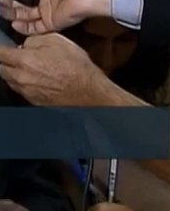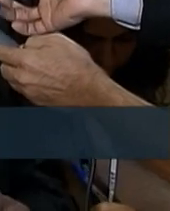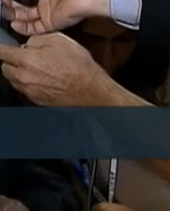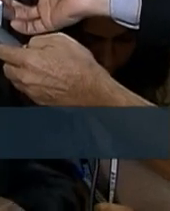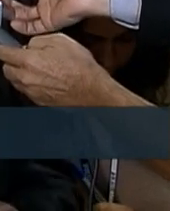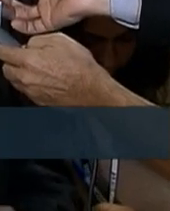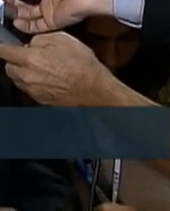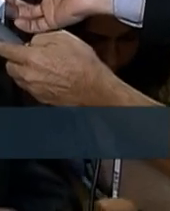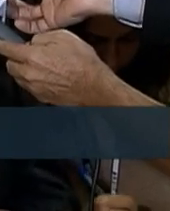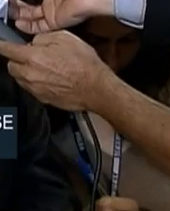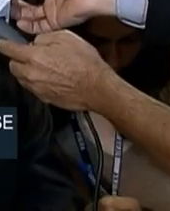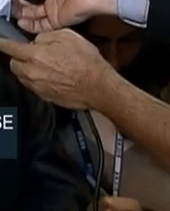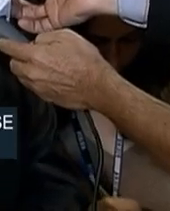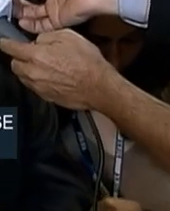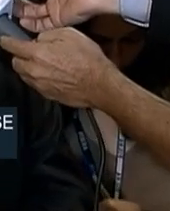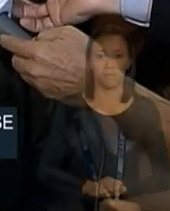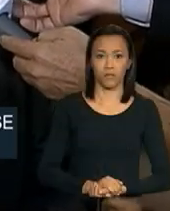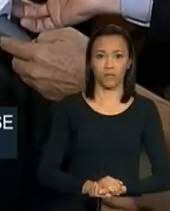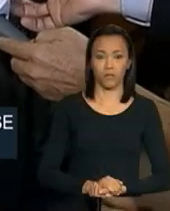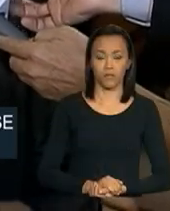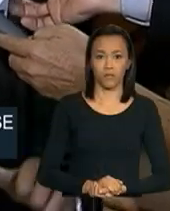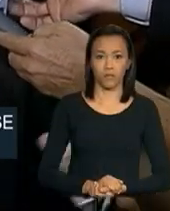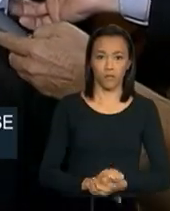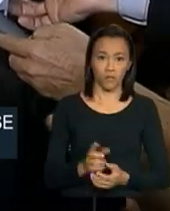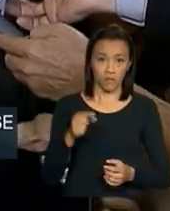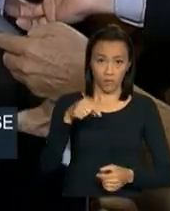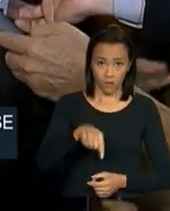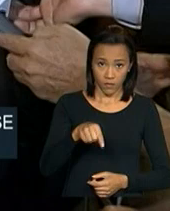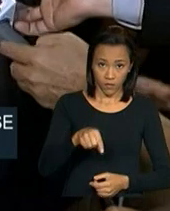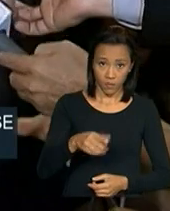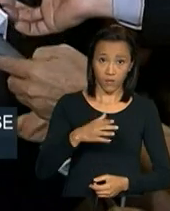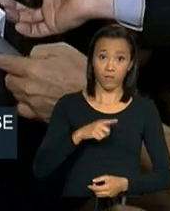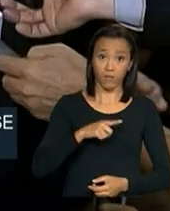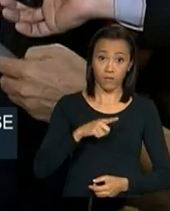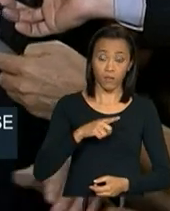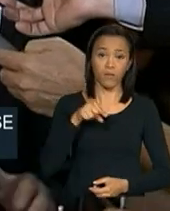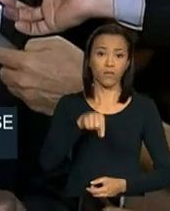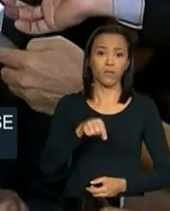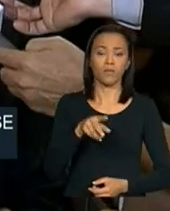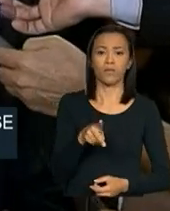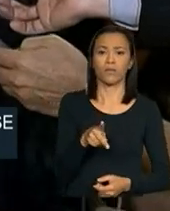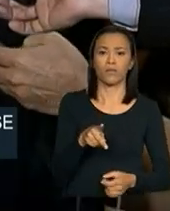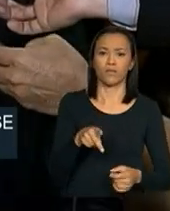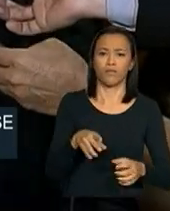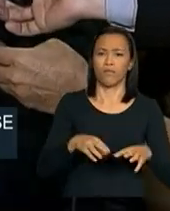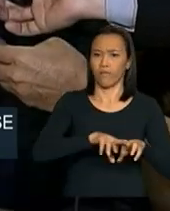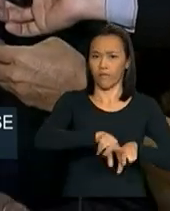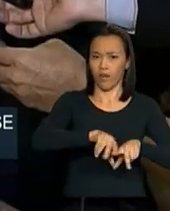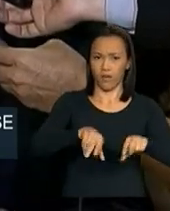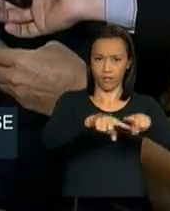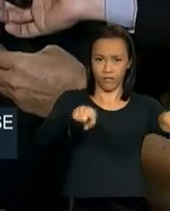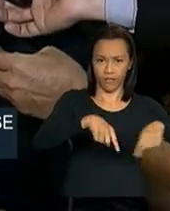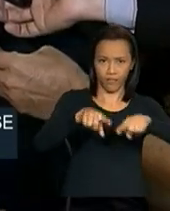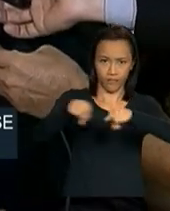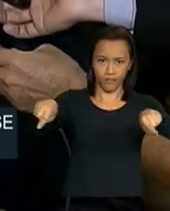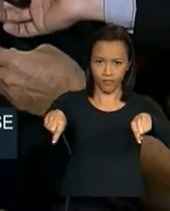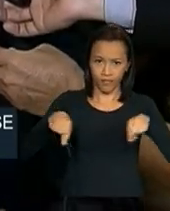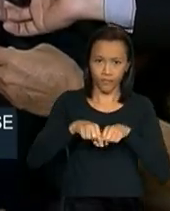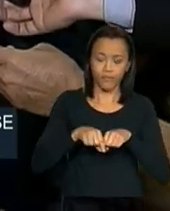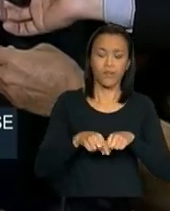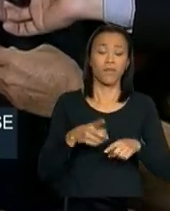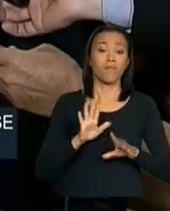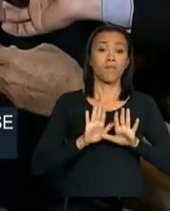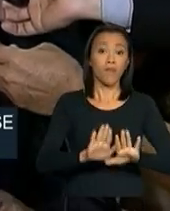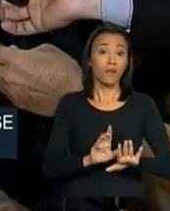de ponta do Ministério. Porque aqui tem palácio, tem gabinete, mas